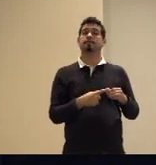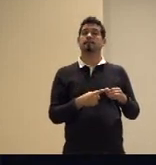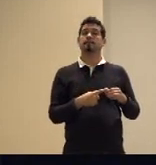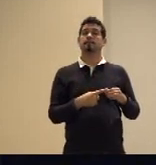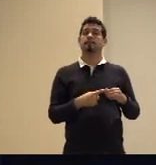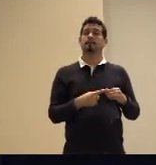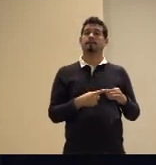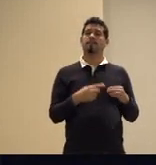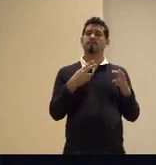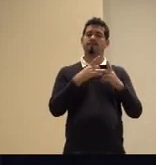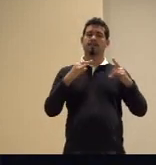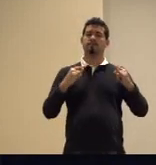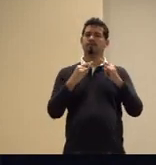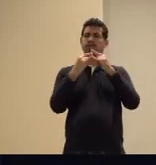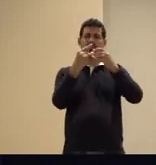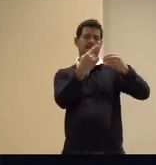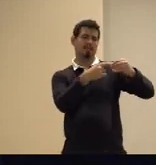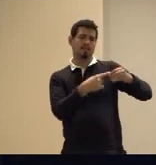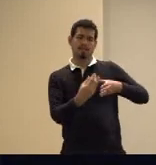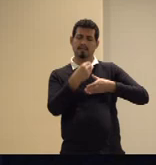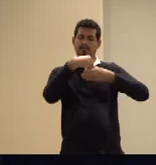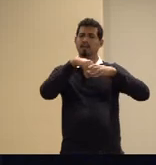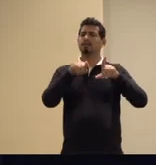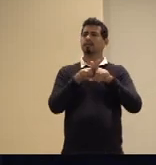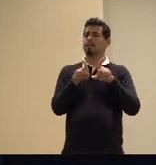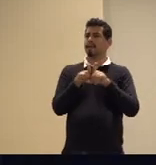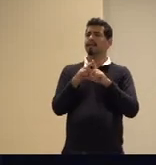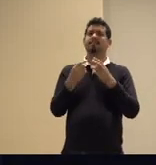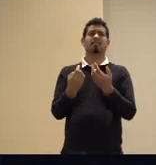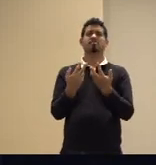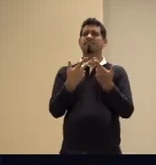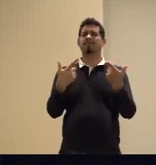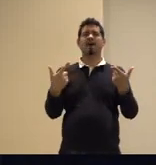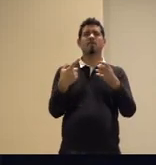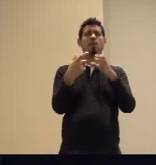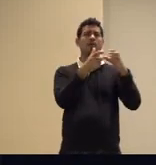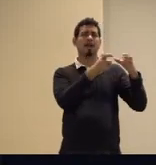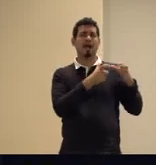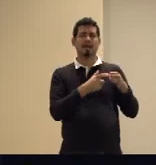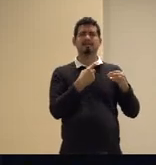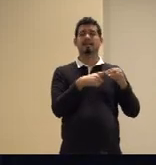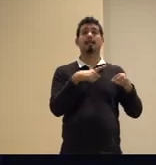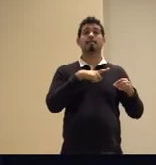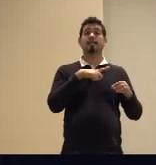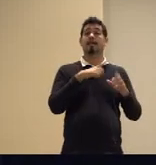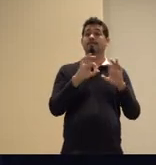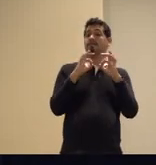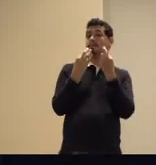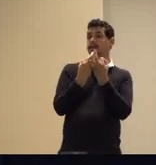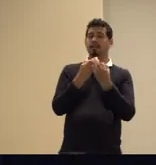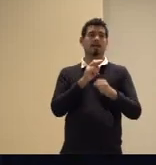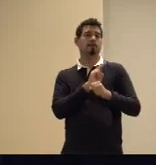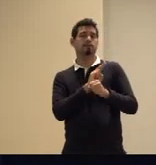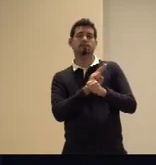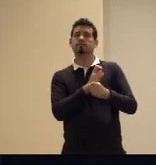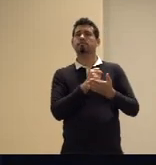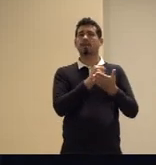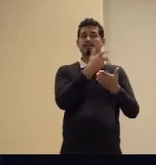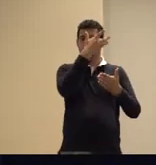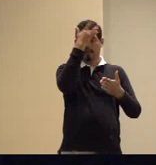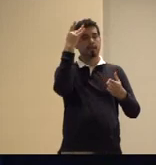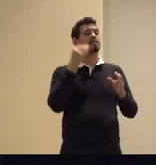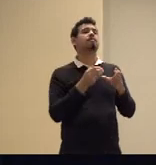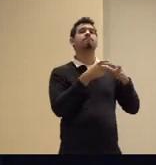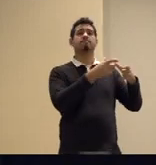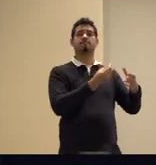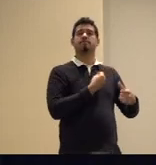as instituições do município, os equipamentos do município, os técnicos do município atendem as famílias, as pessoas que lá moram,